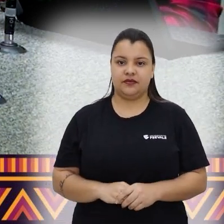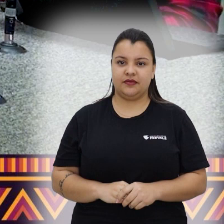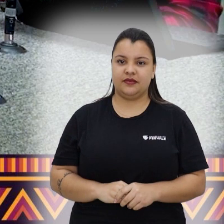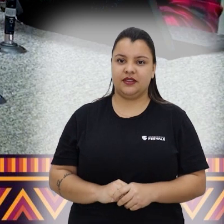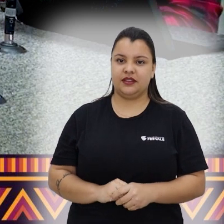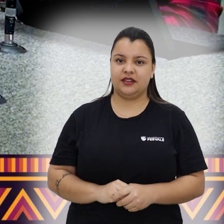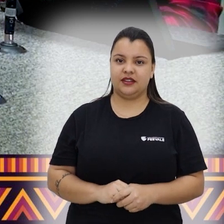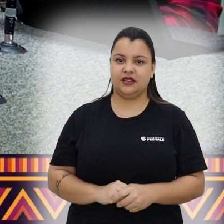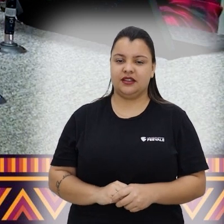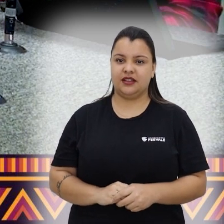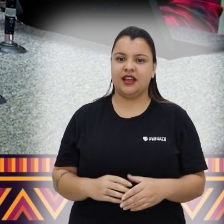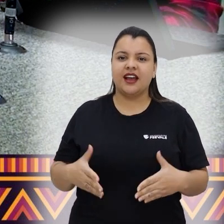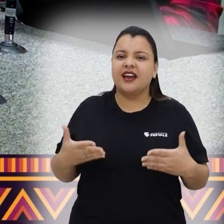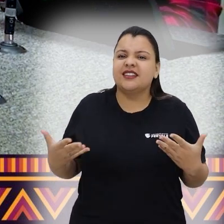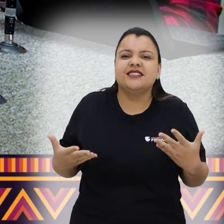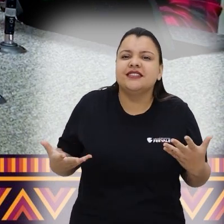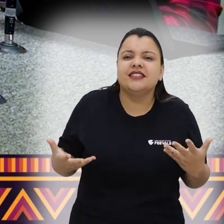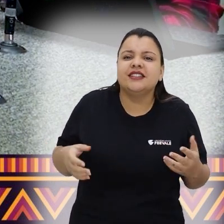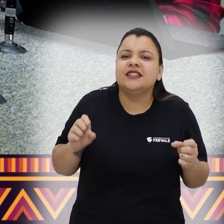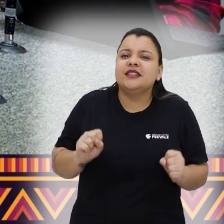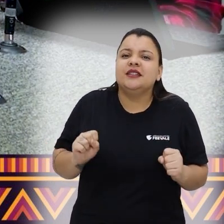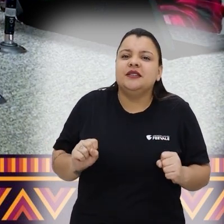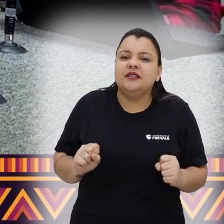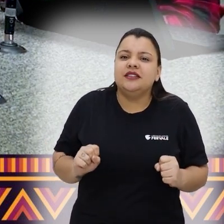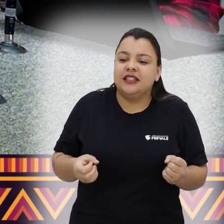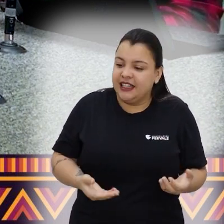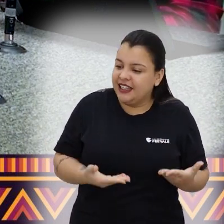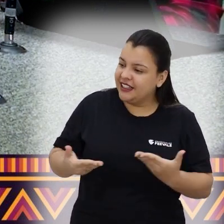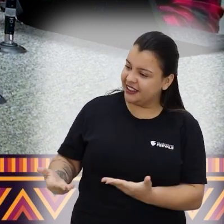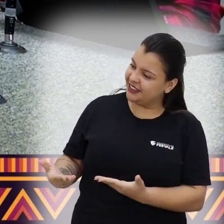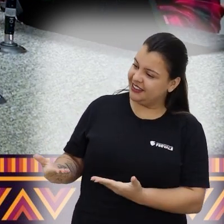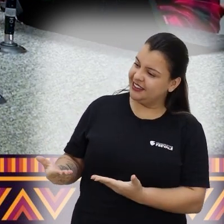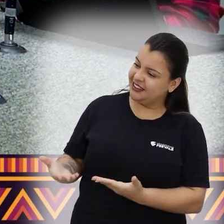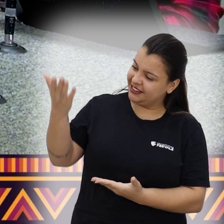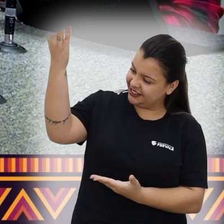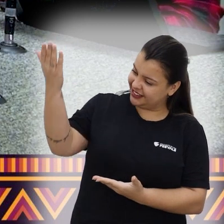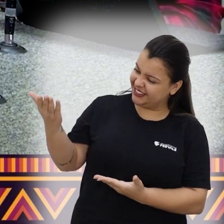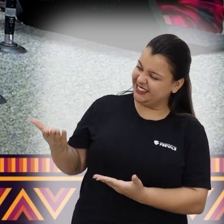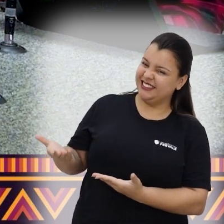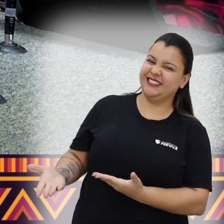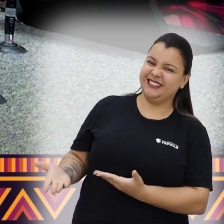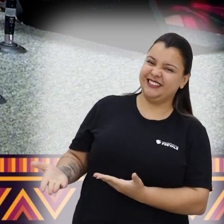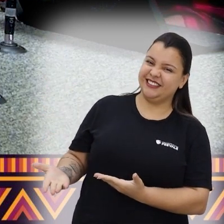Quem poderia receber esse elogio se não o rei Edmilson?